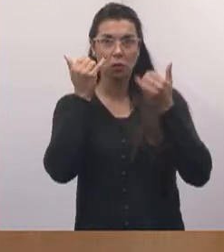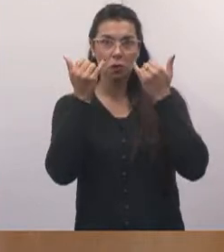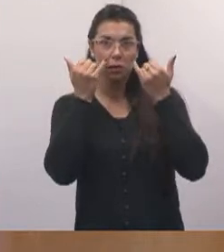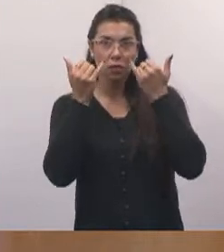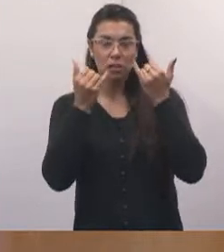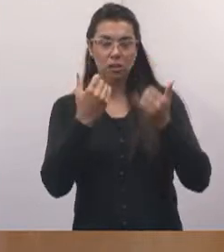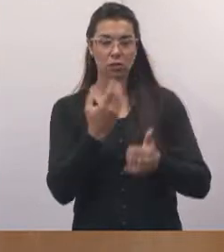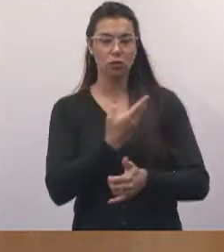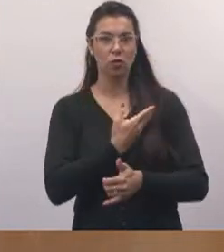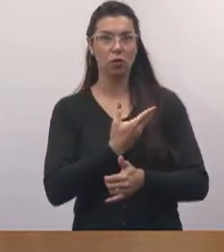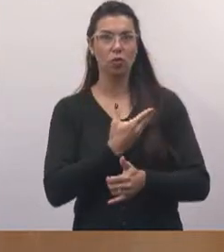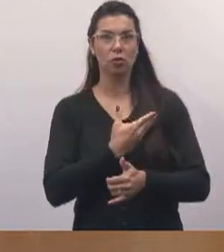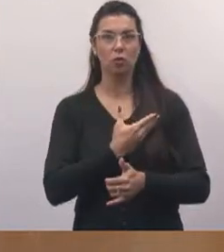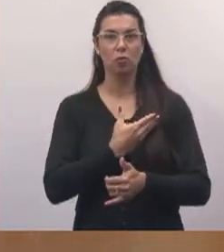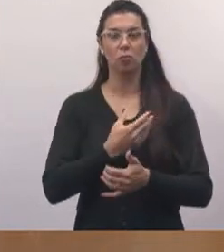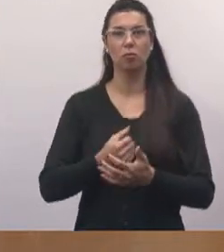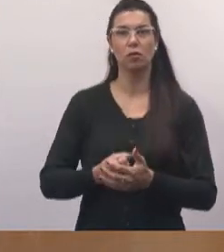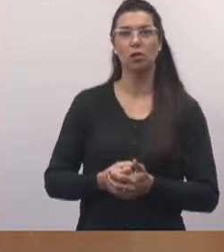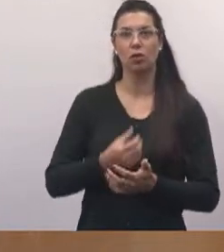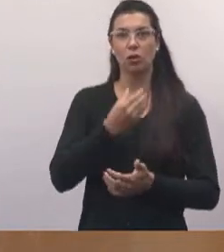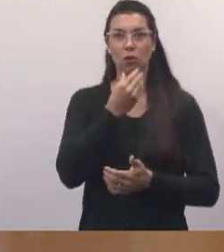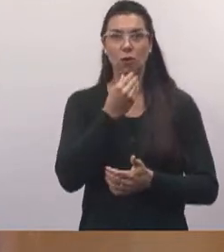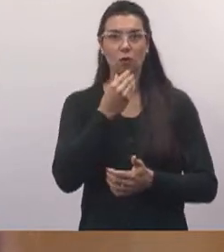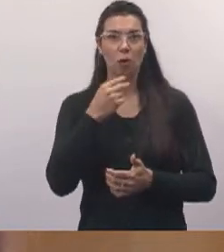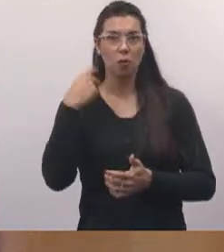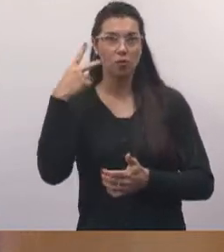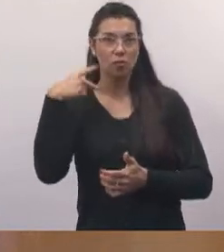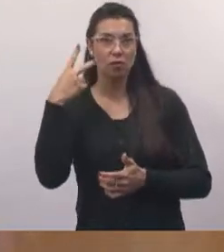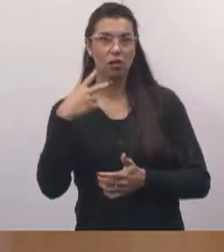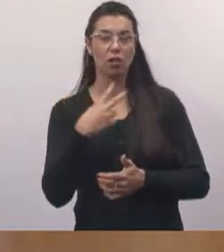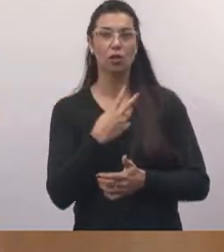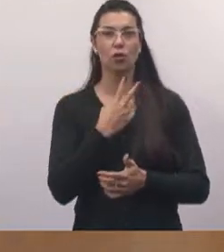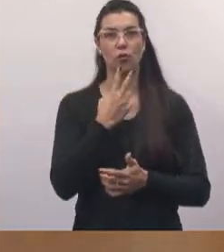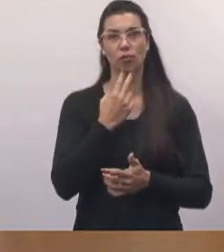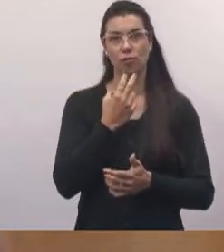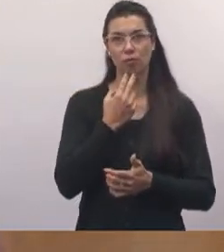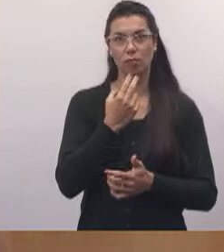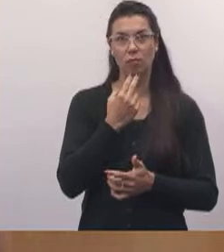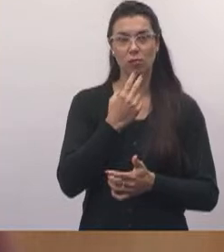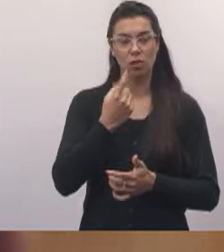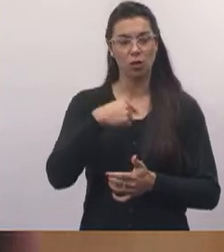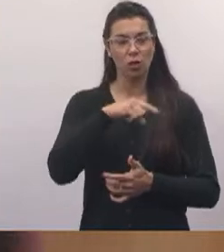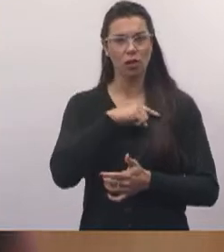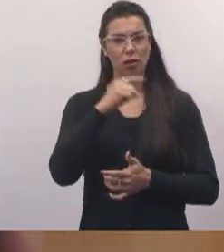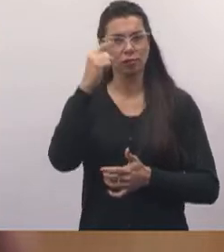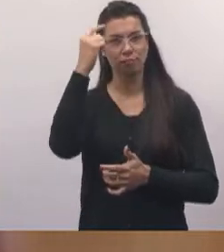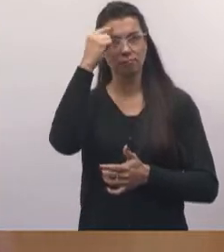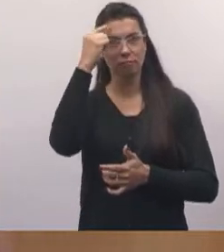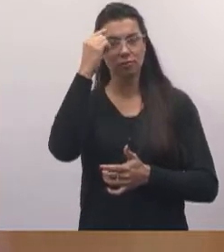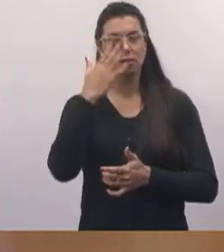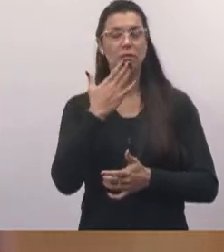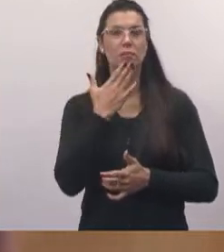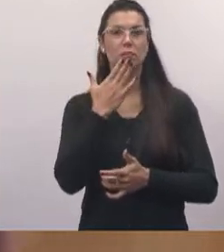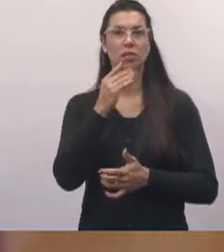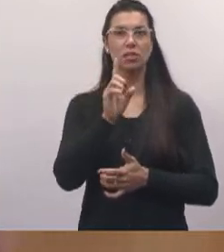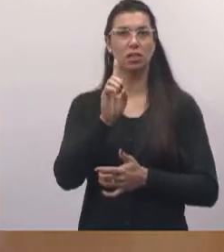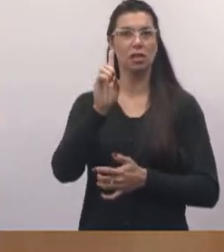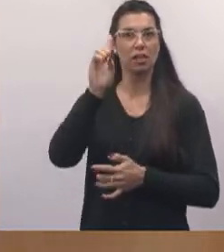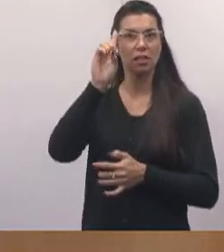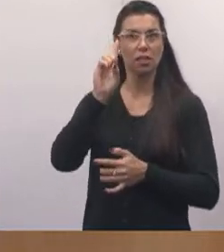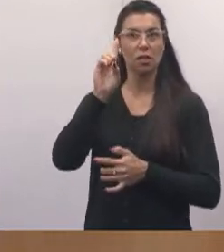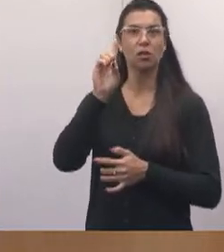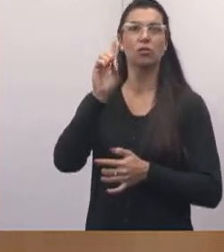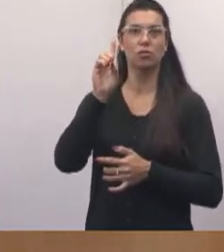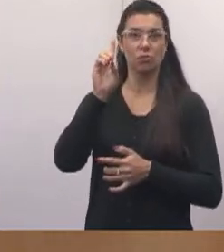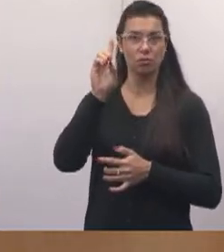amigo Valmir, para que todos, em pensamentos, né, possamos pedir para que Deus